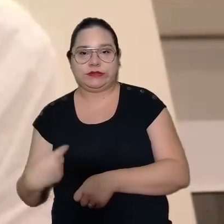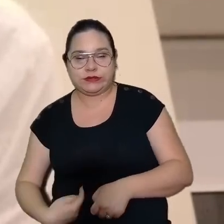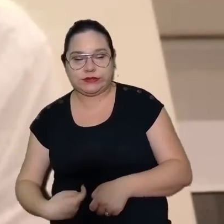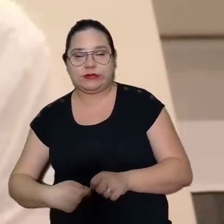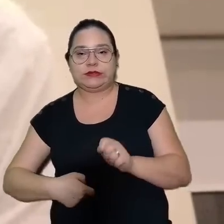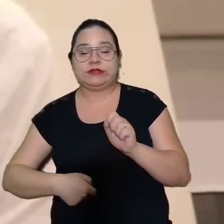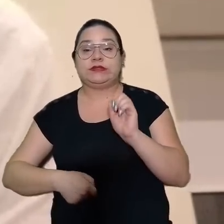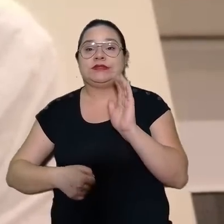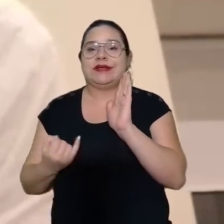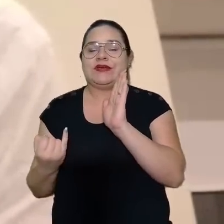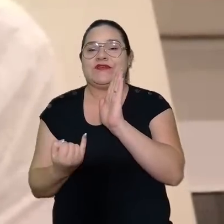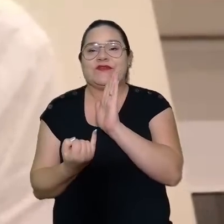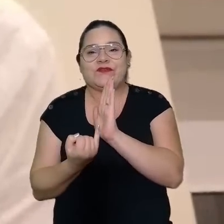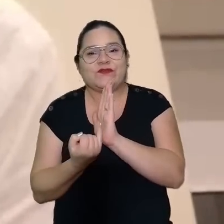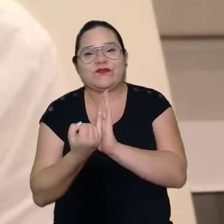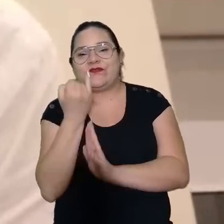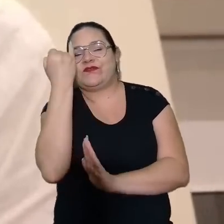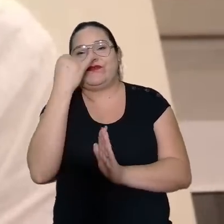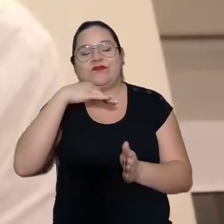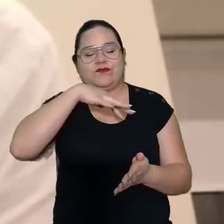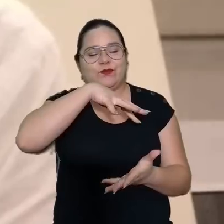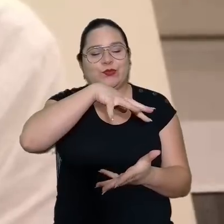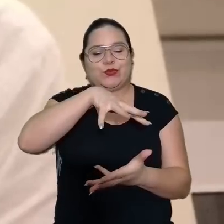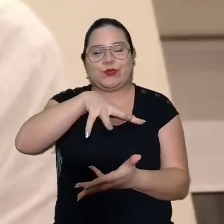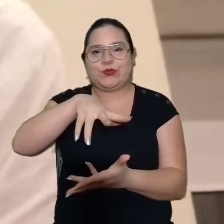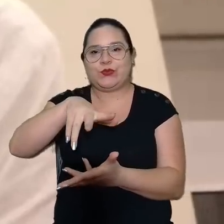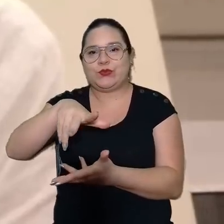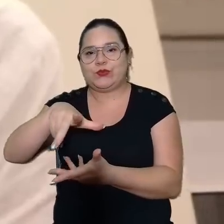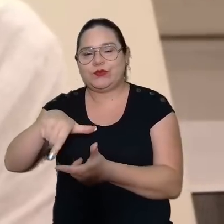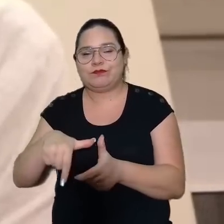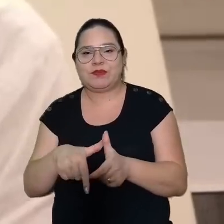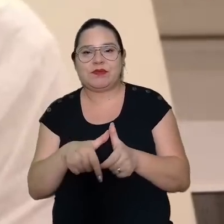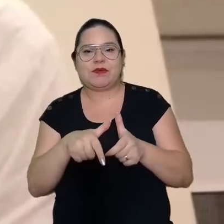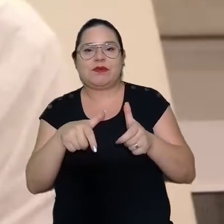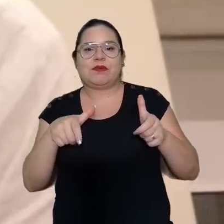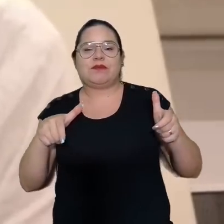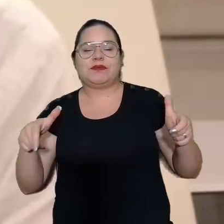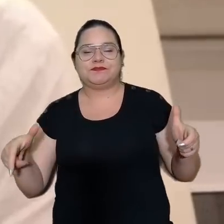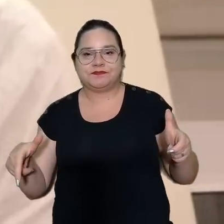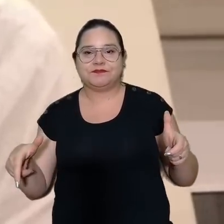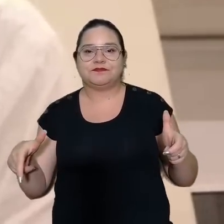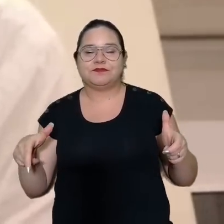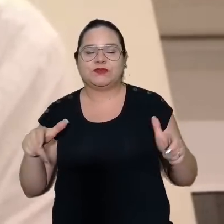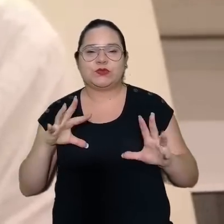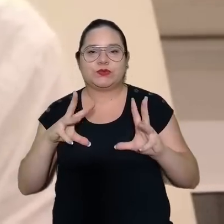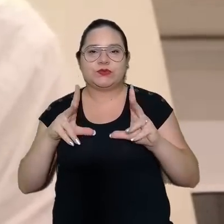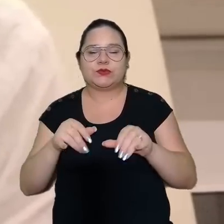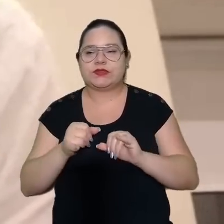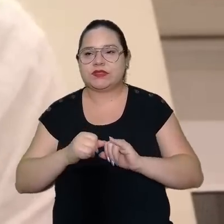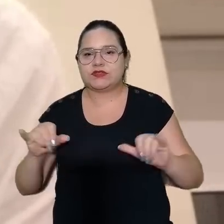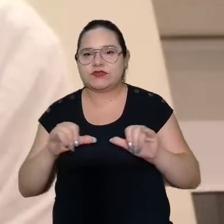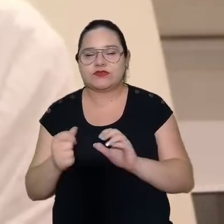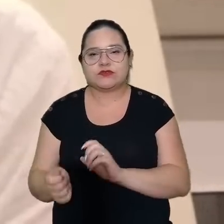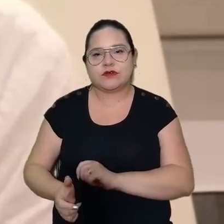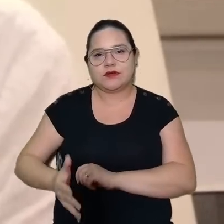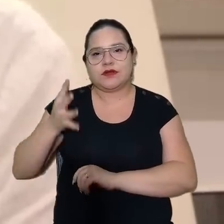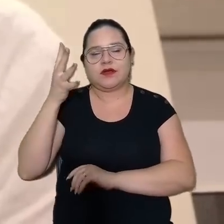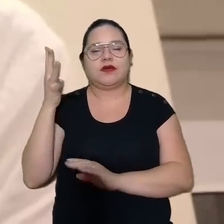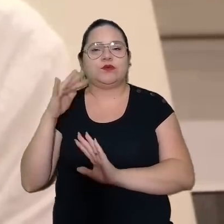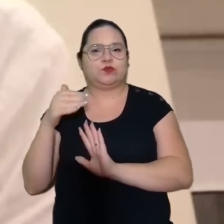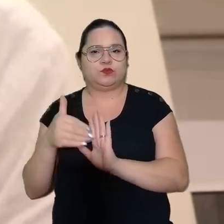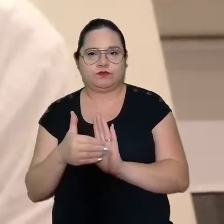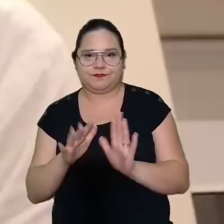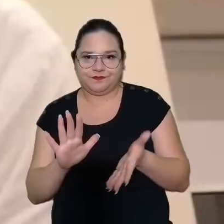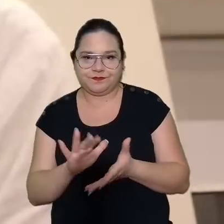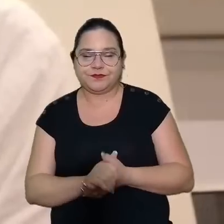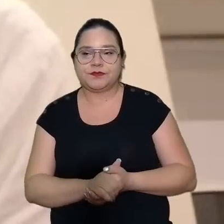causada em parte também pelo aumento dos preços das commodities de forma geral, energéticas e agrícolas, né? Então foi uma série